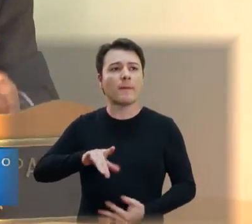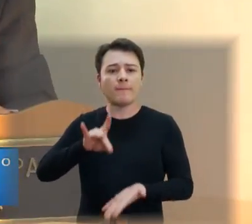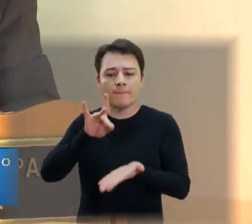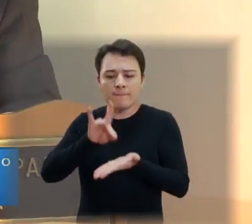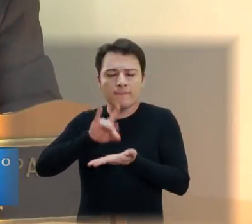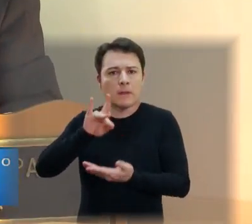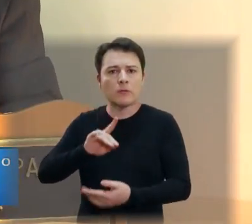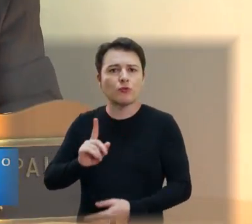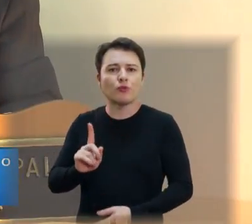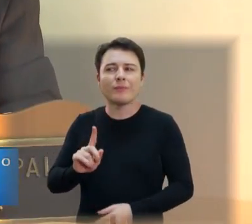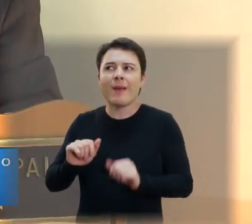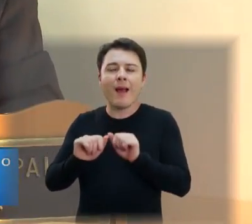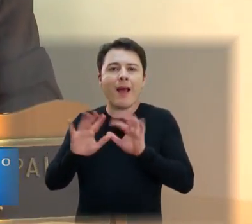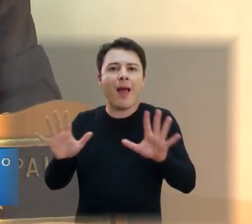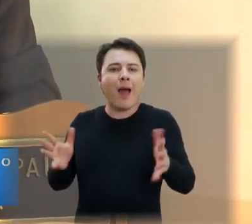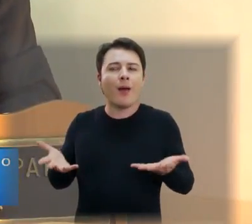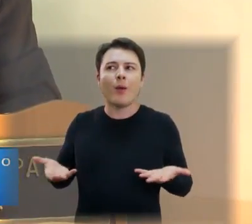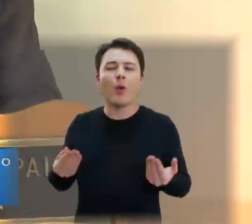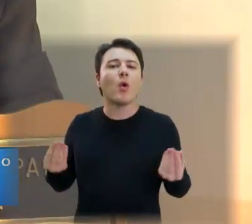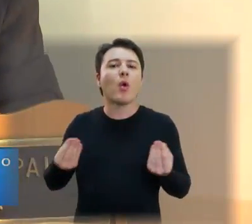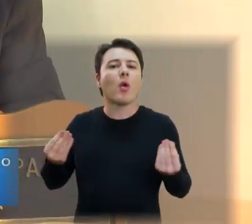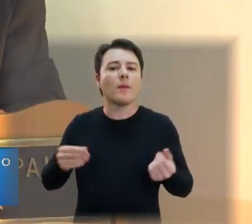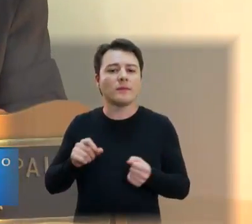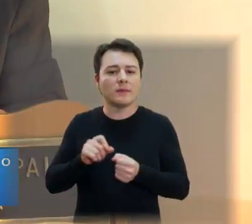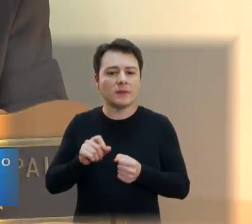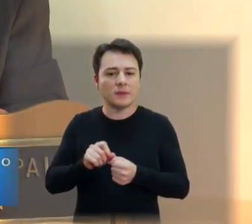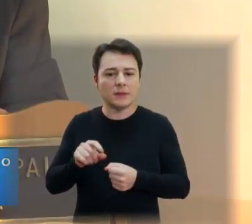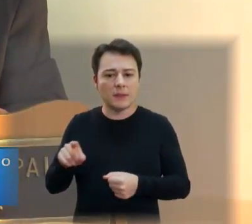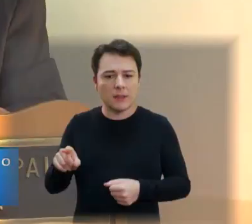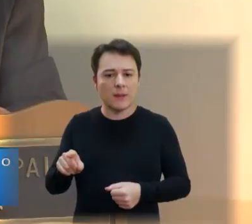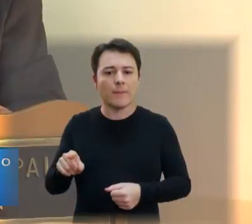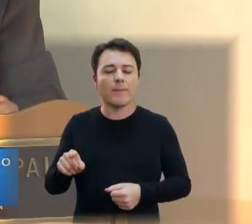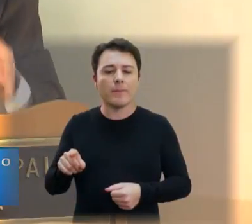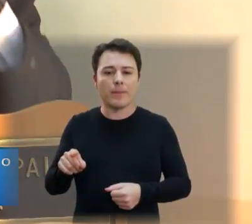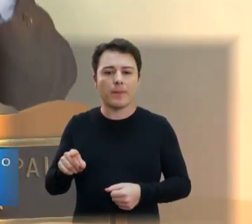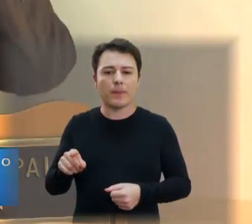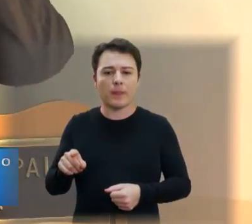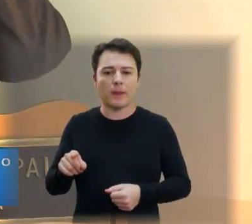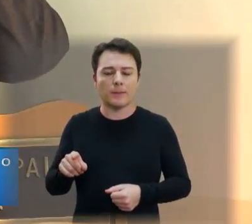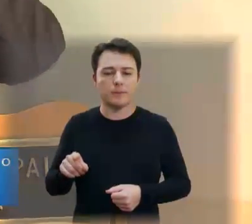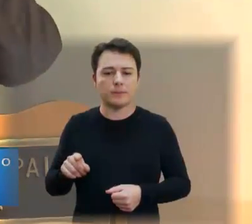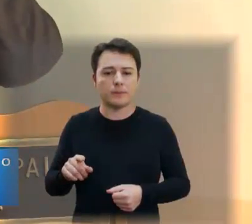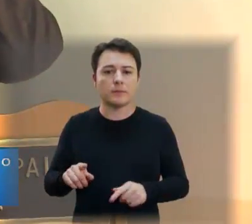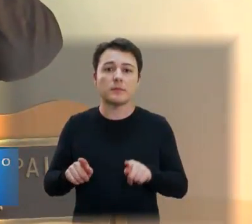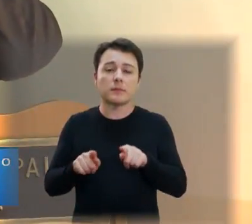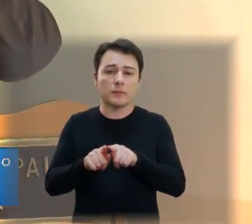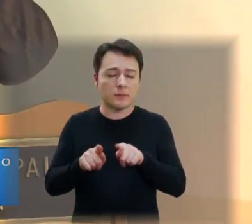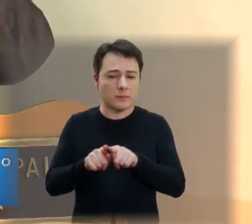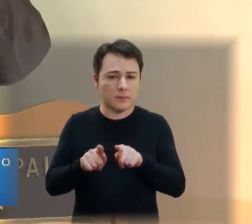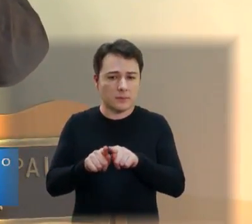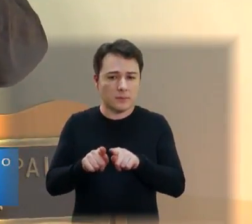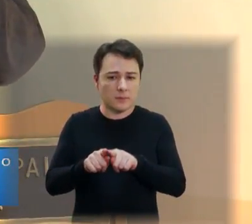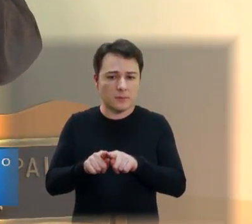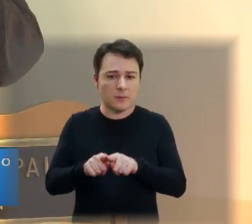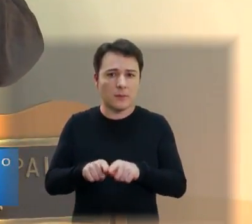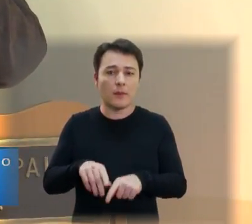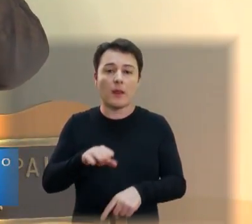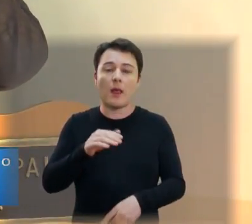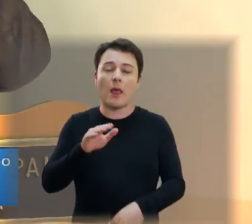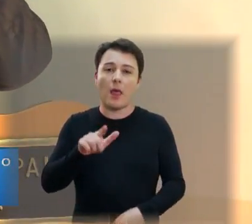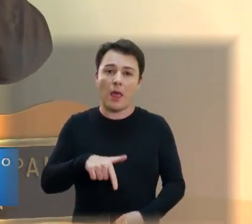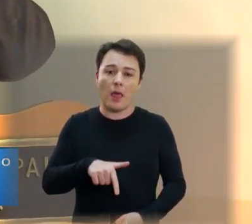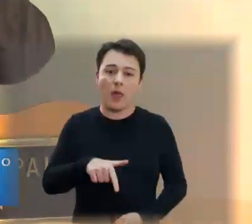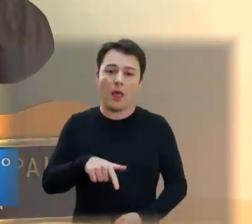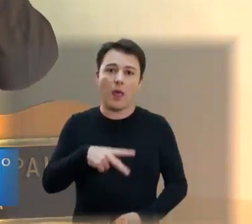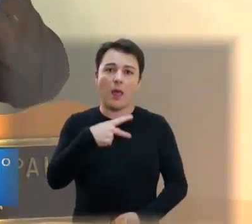né, de como era feitam os pedidos, né? Inclusive... da parte